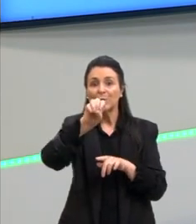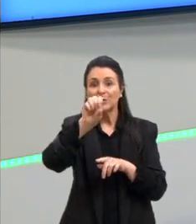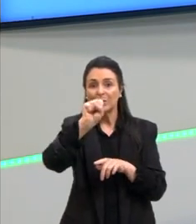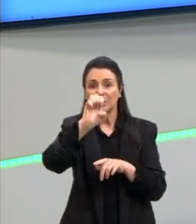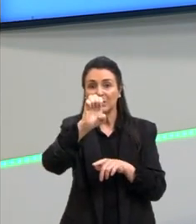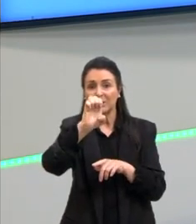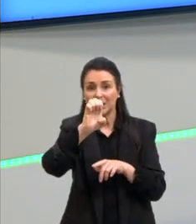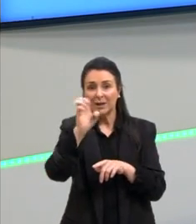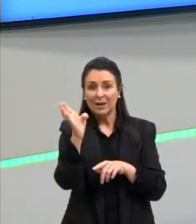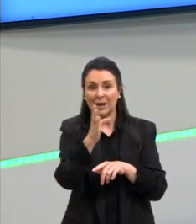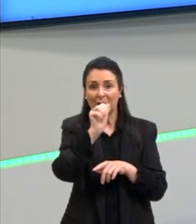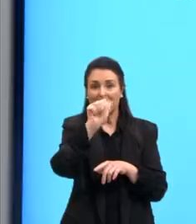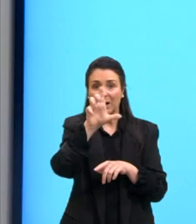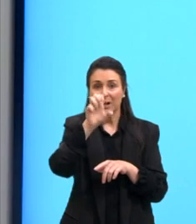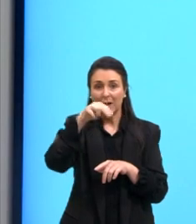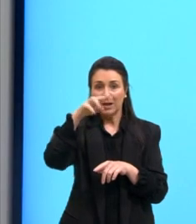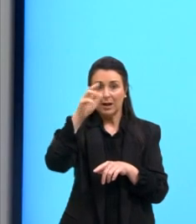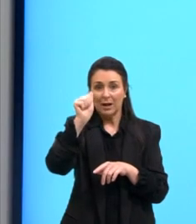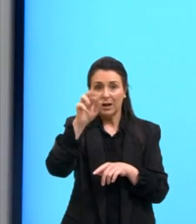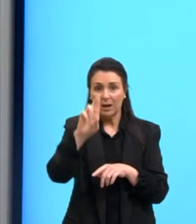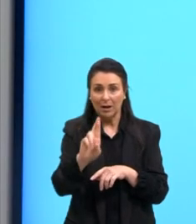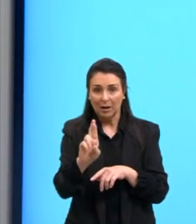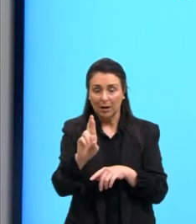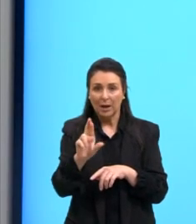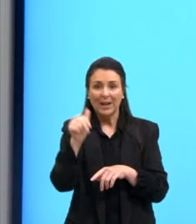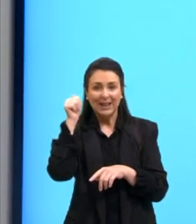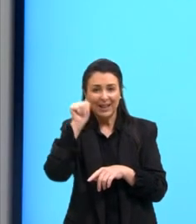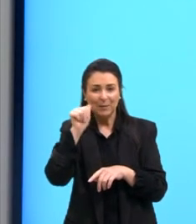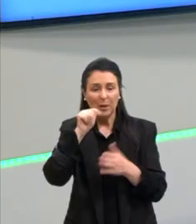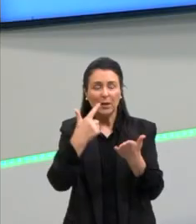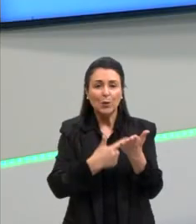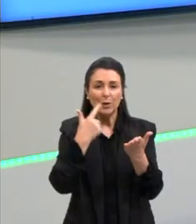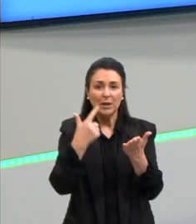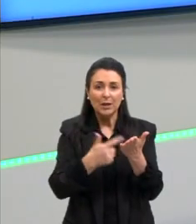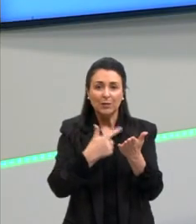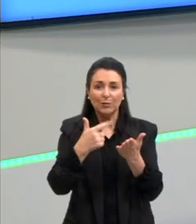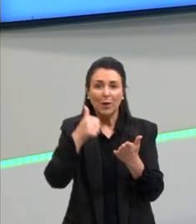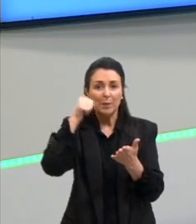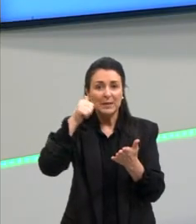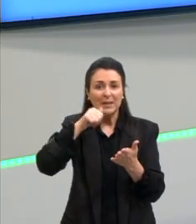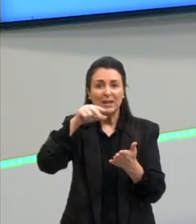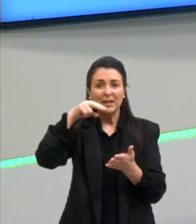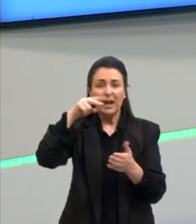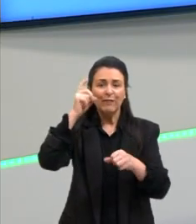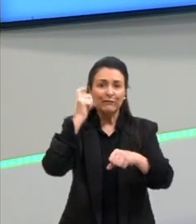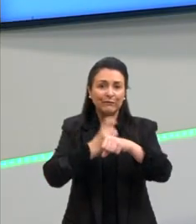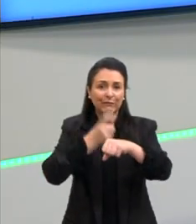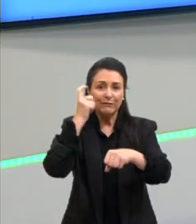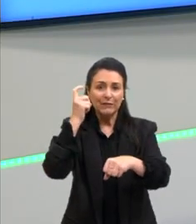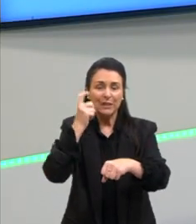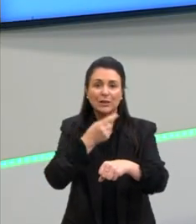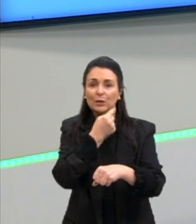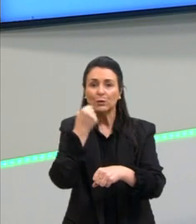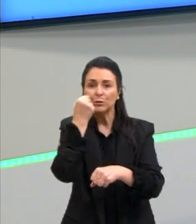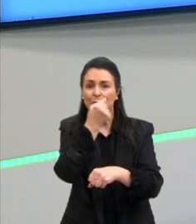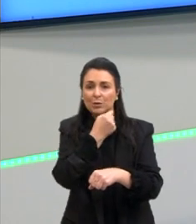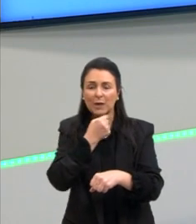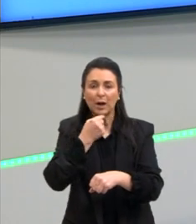frente Iracema né a virgem dos lábios de mel olha que linda né virgem dos lábios de mel Imagine só